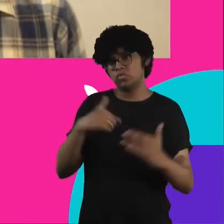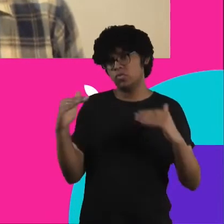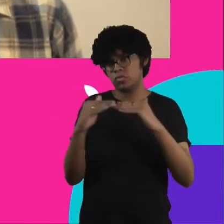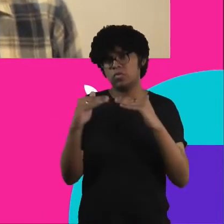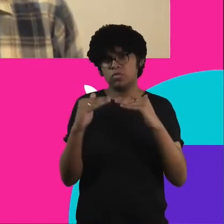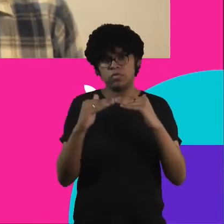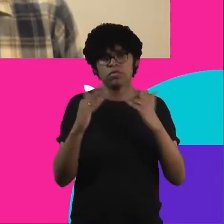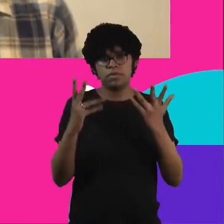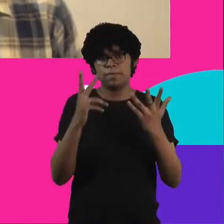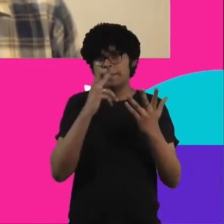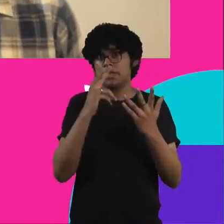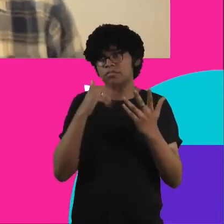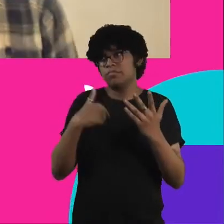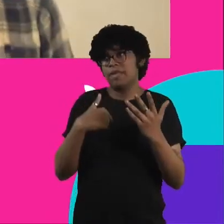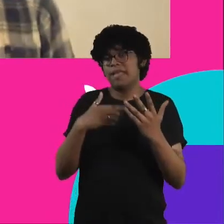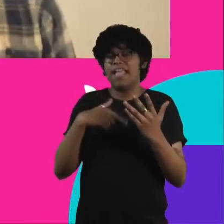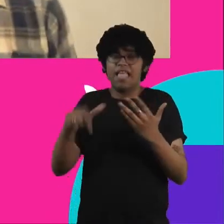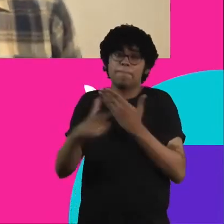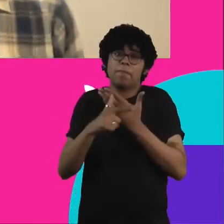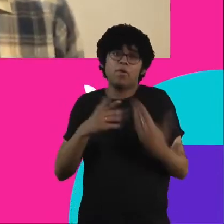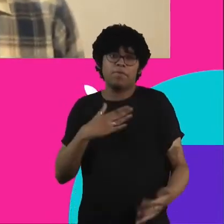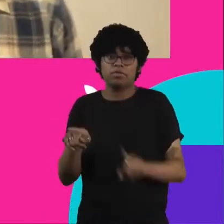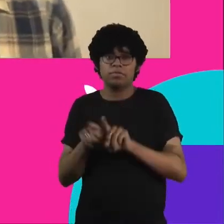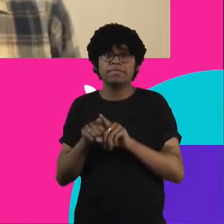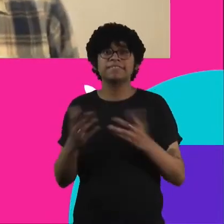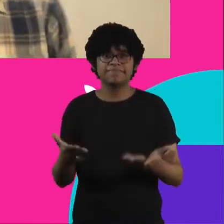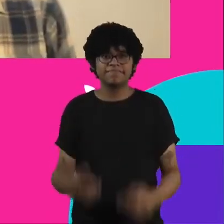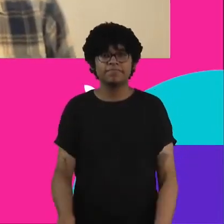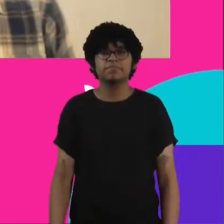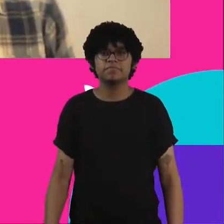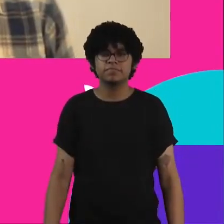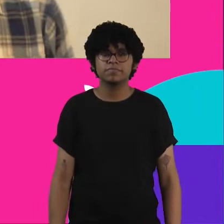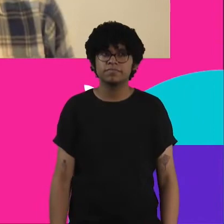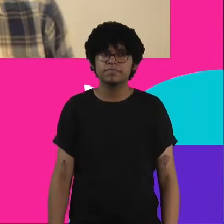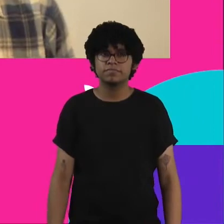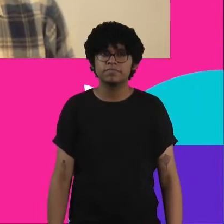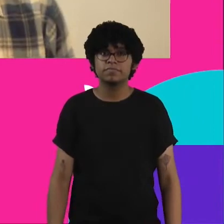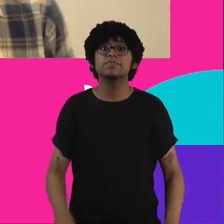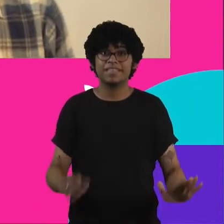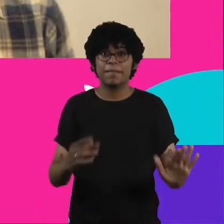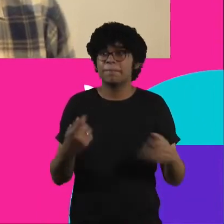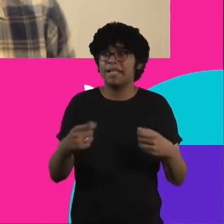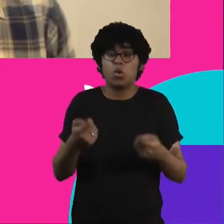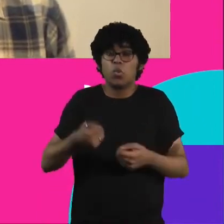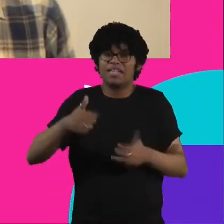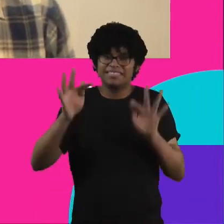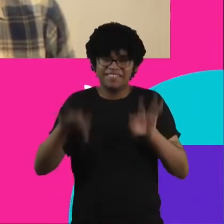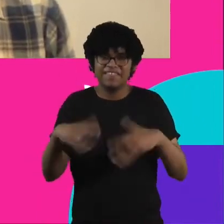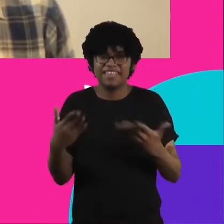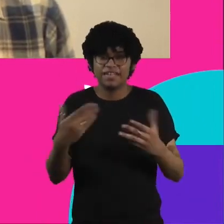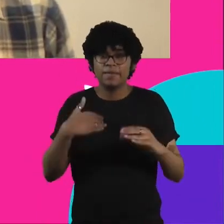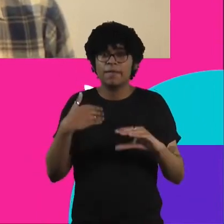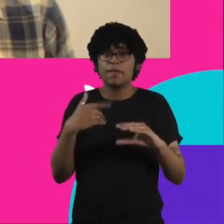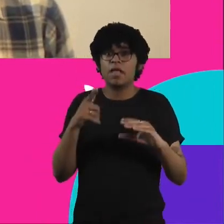Eu concordo plenamente, e isso faz parte do meu trabalho também. Você teria algum comentário